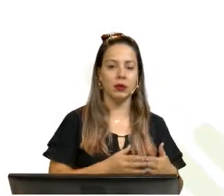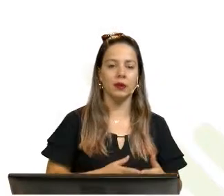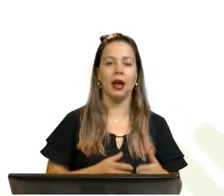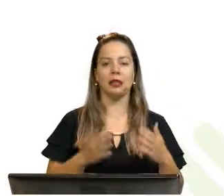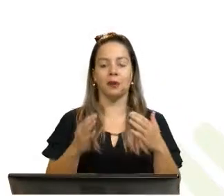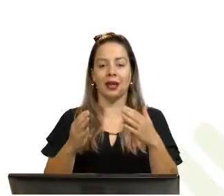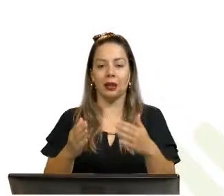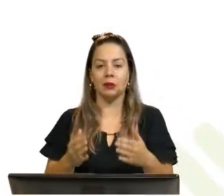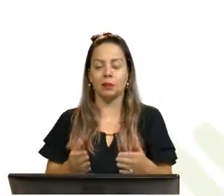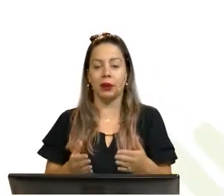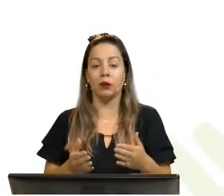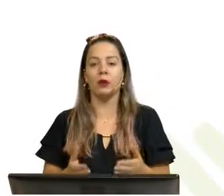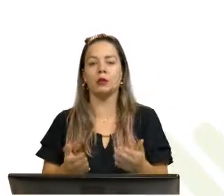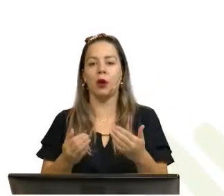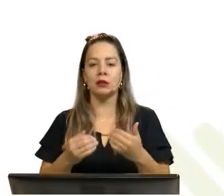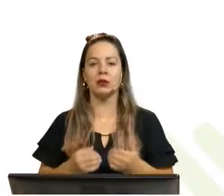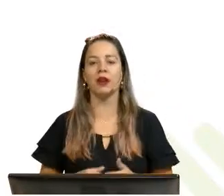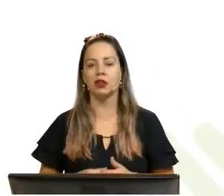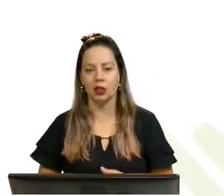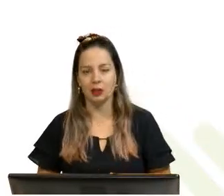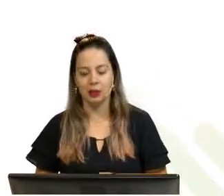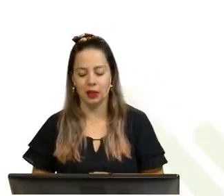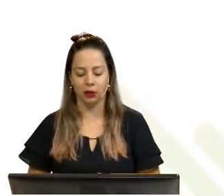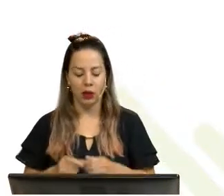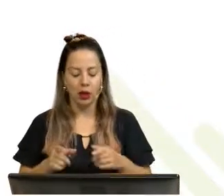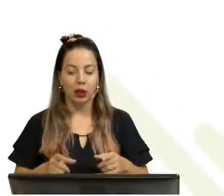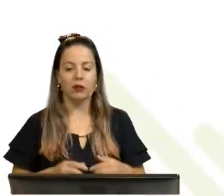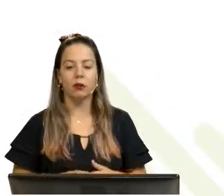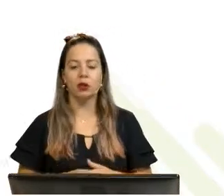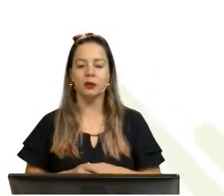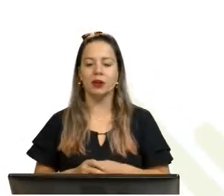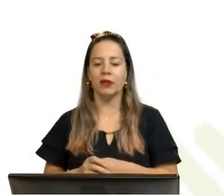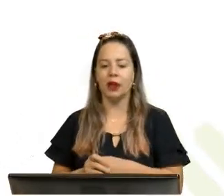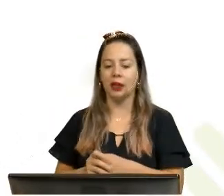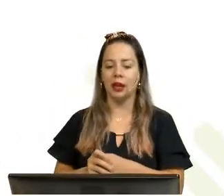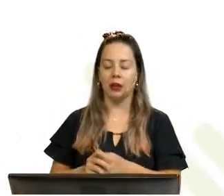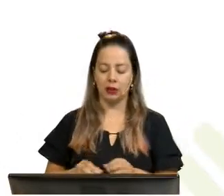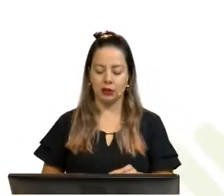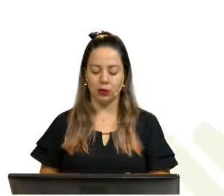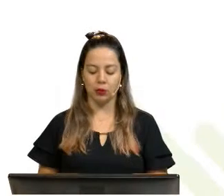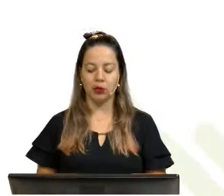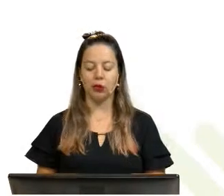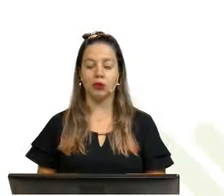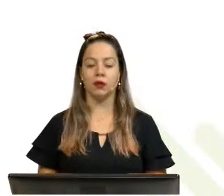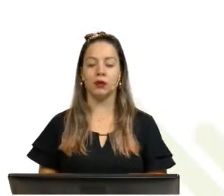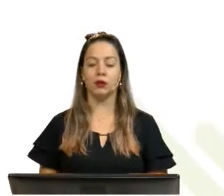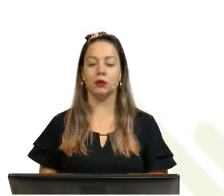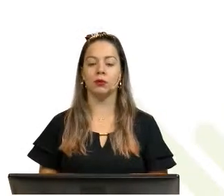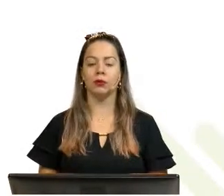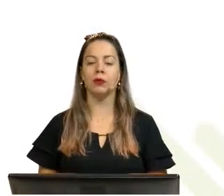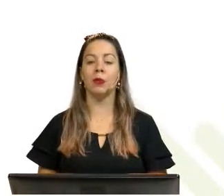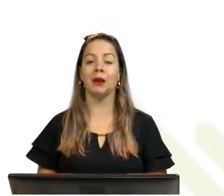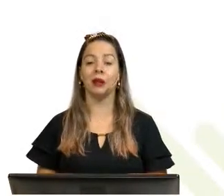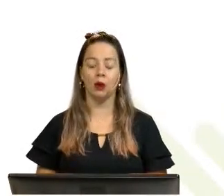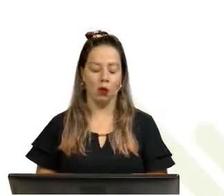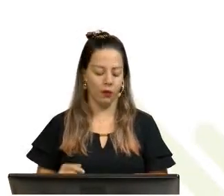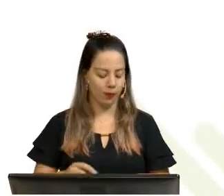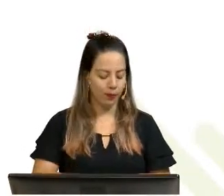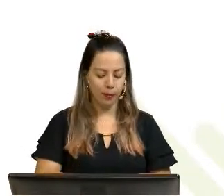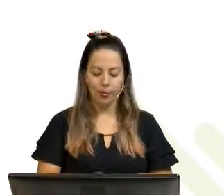receptores virais para que os para que o vírus possa invadir essas ela então vamos observar aqui é nossa o ciclo de vida de um vírus